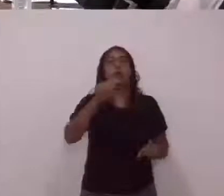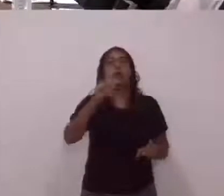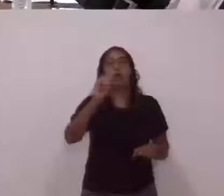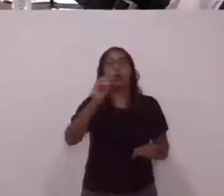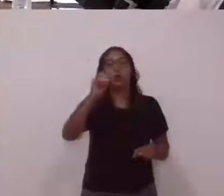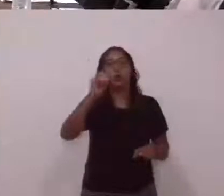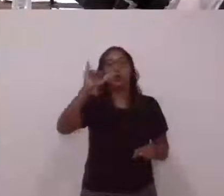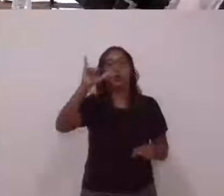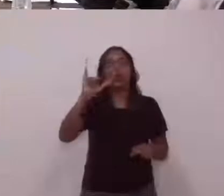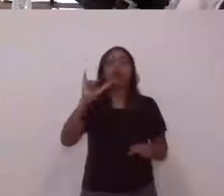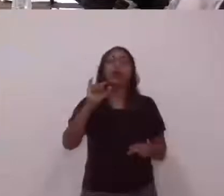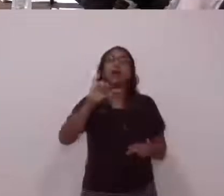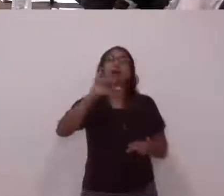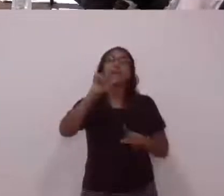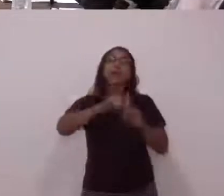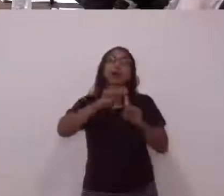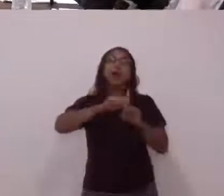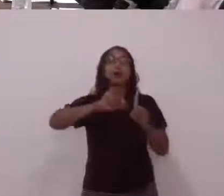2016.